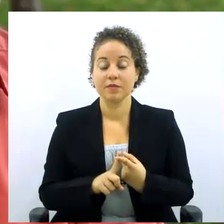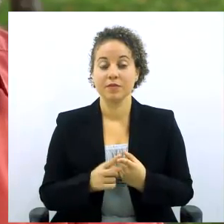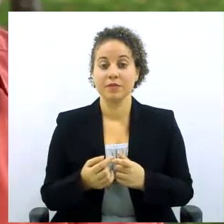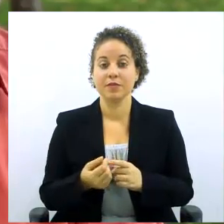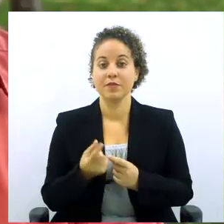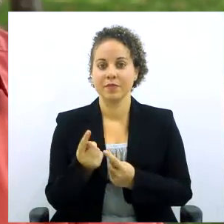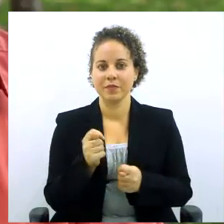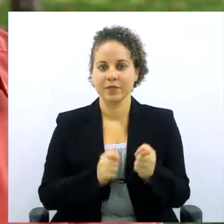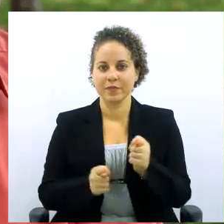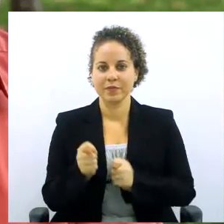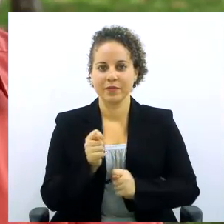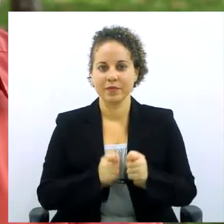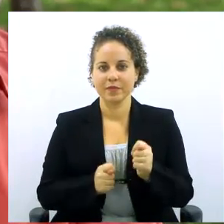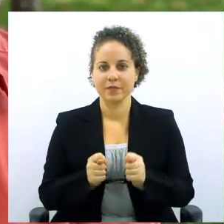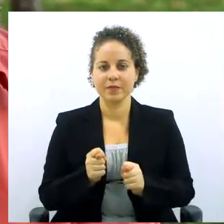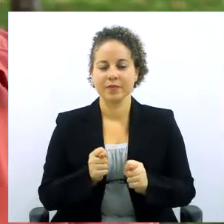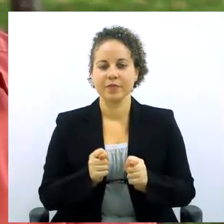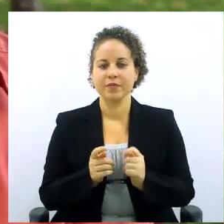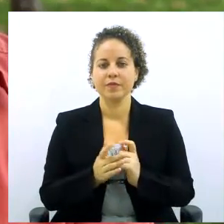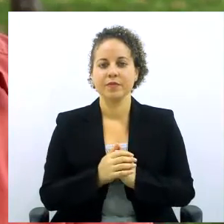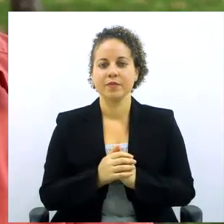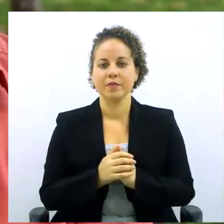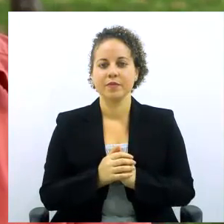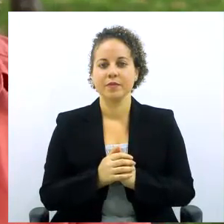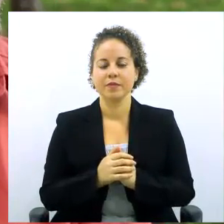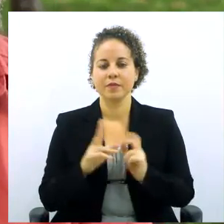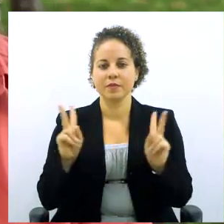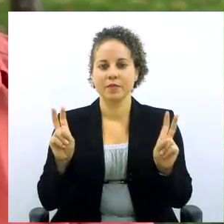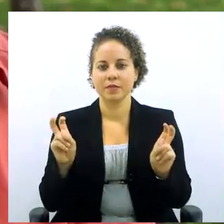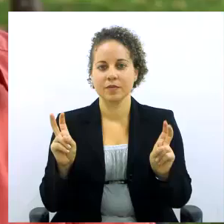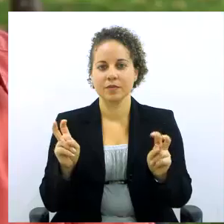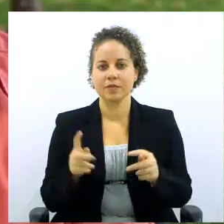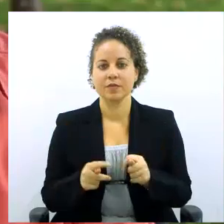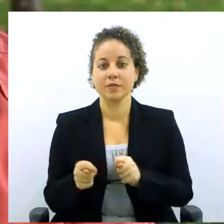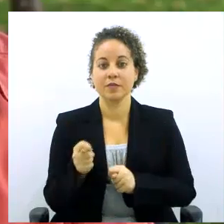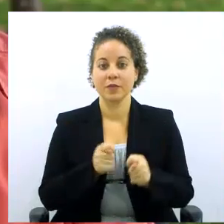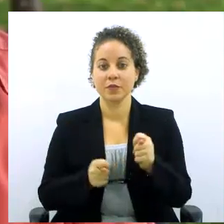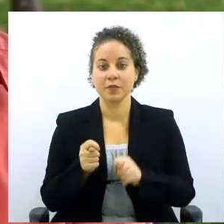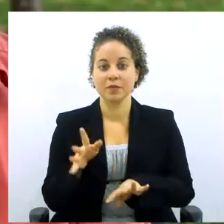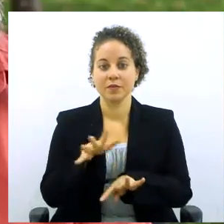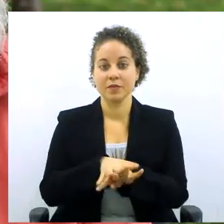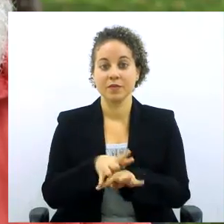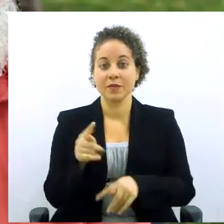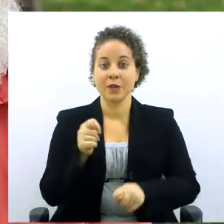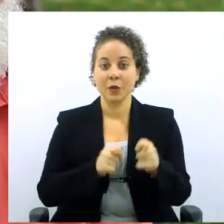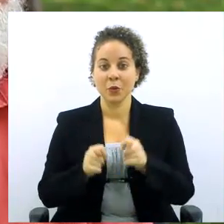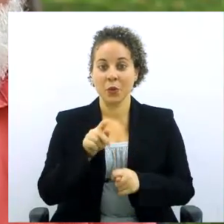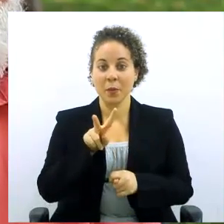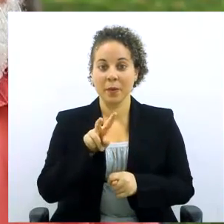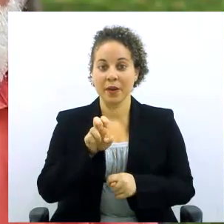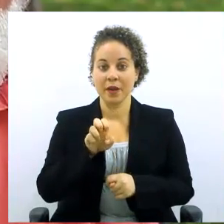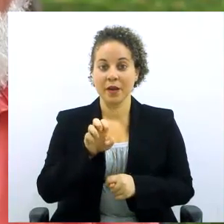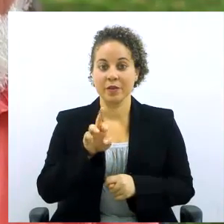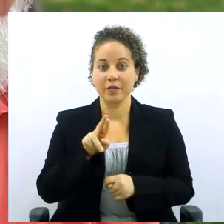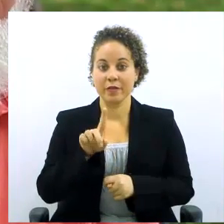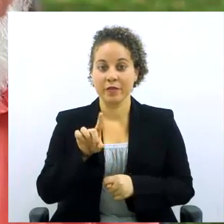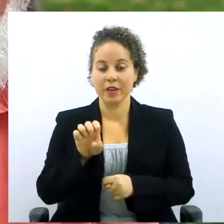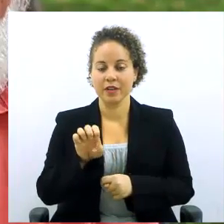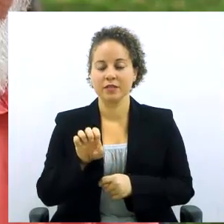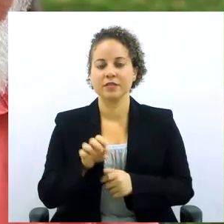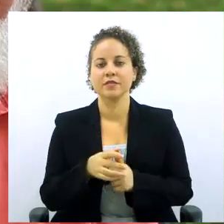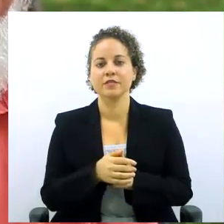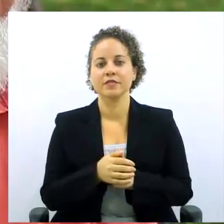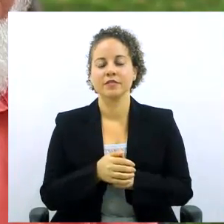né? E nas expressões economia inclusiva e economia verde, é importante